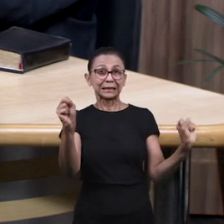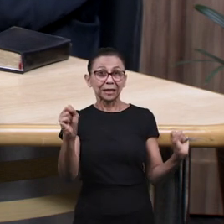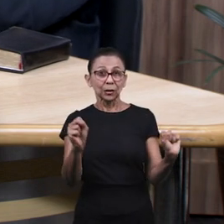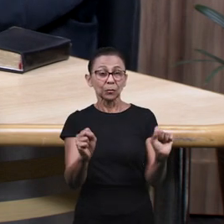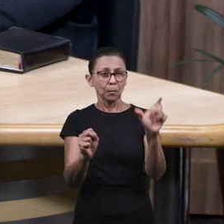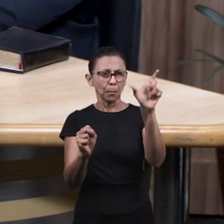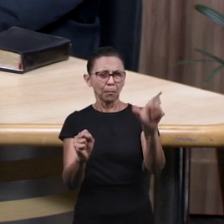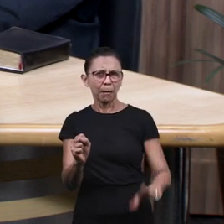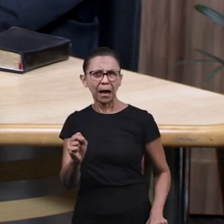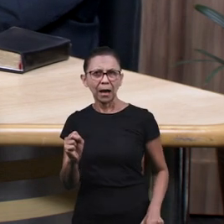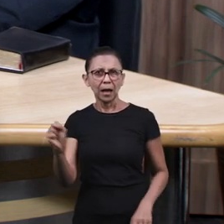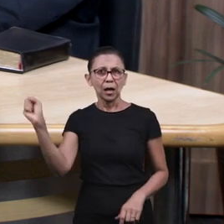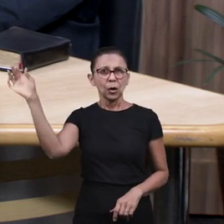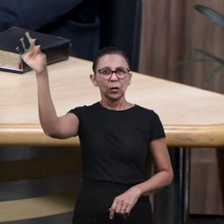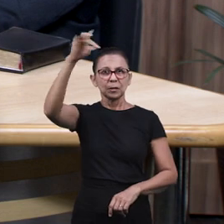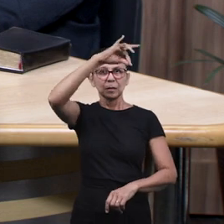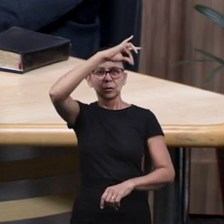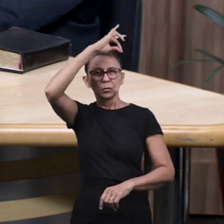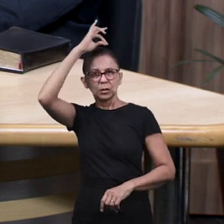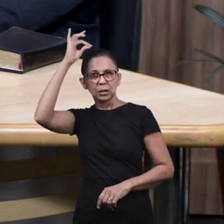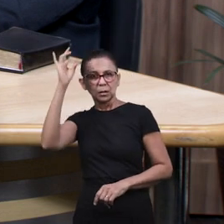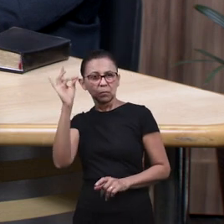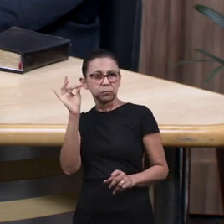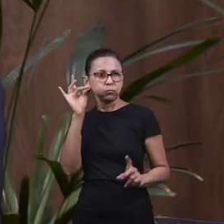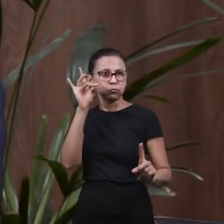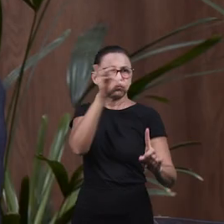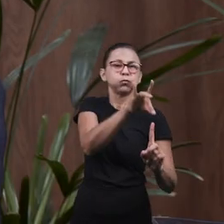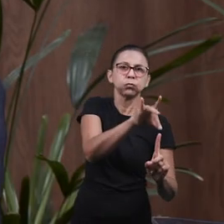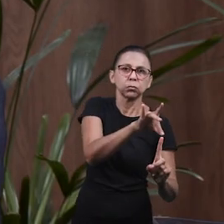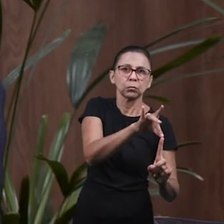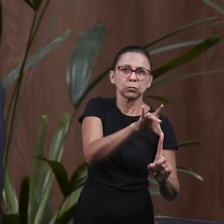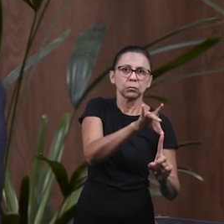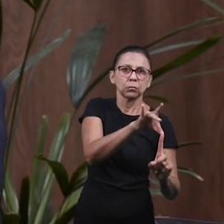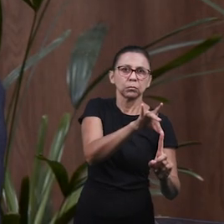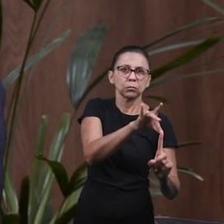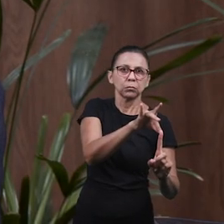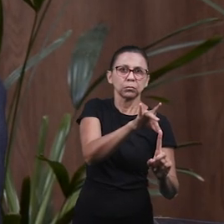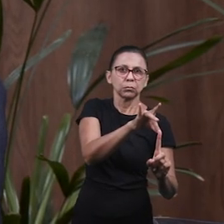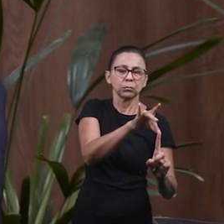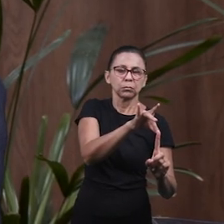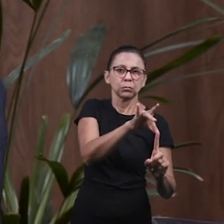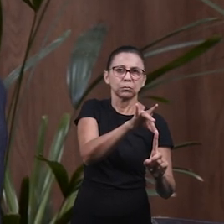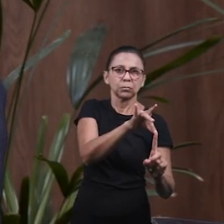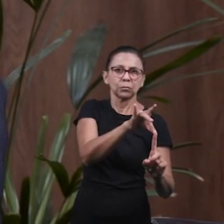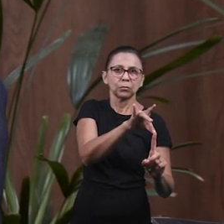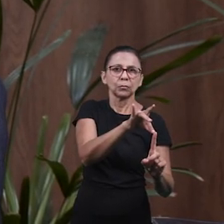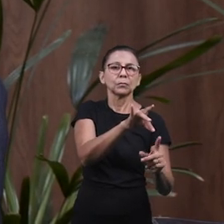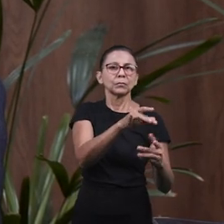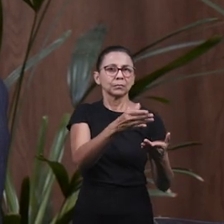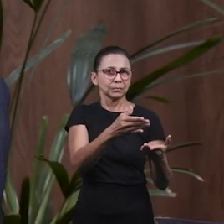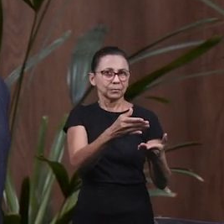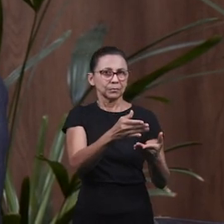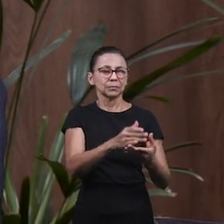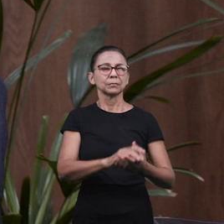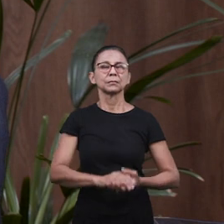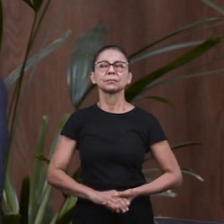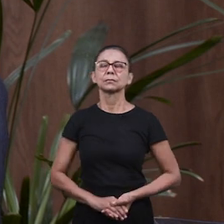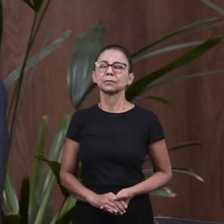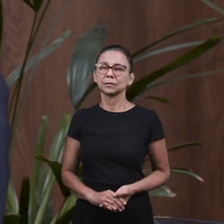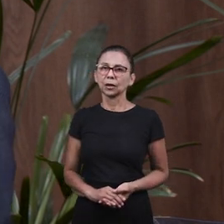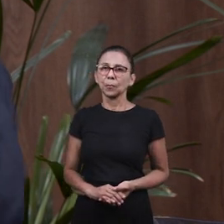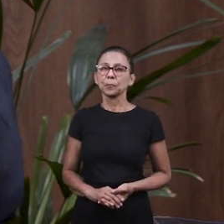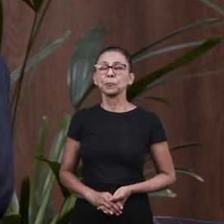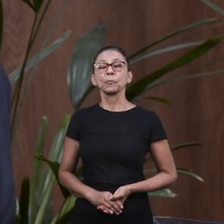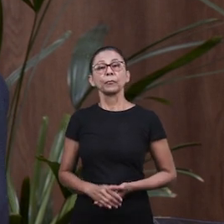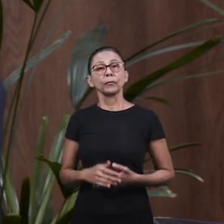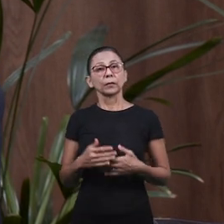se apossou. E isso fala muito dessa característica nossa de servo, né? Porque não é você, é o